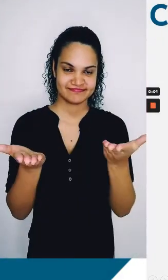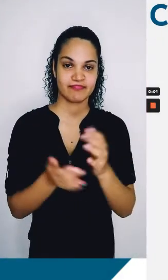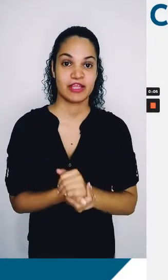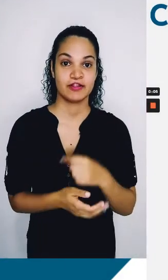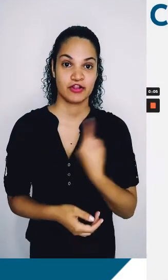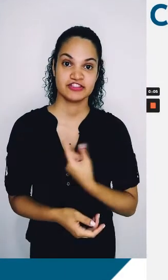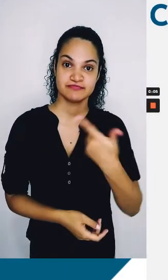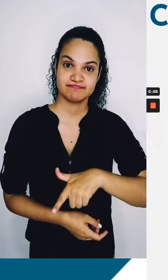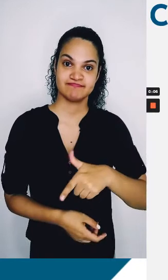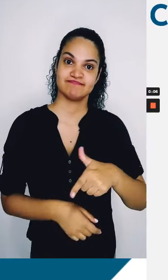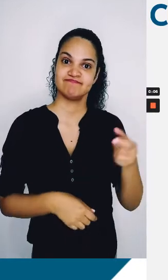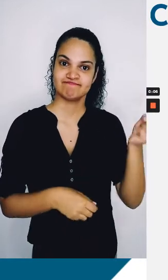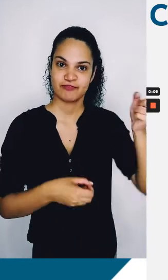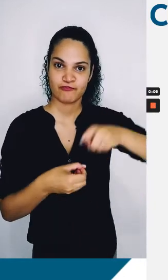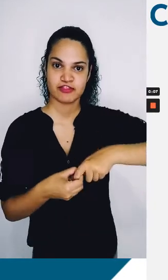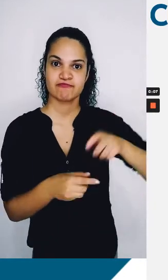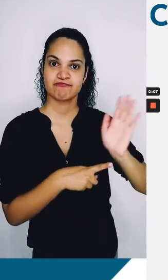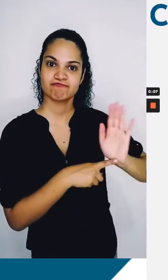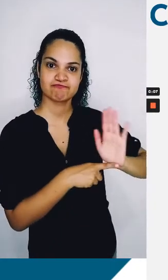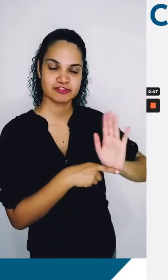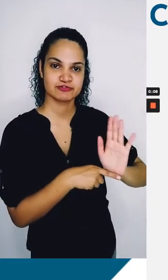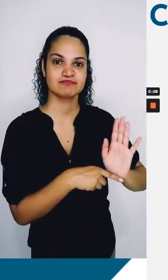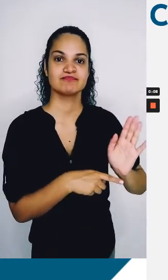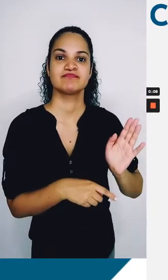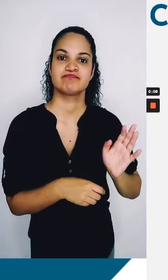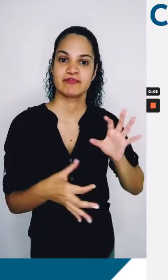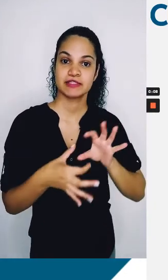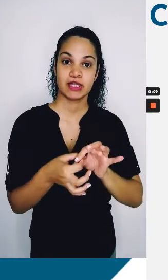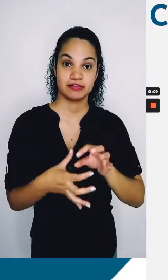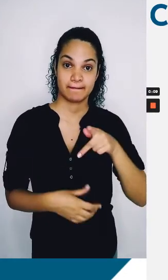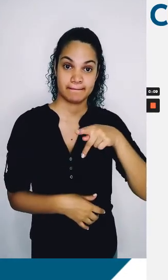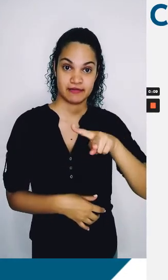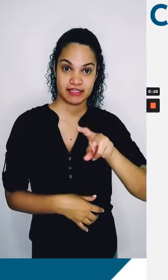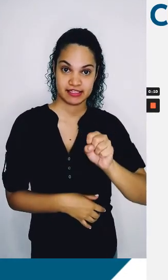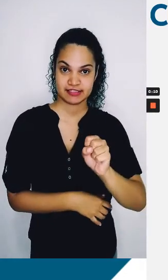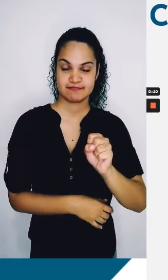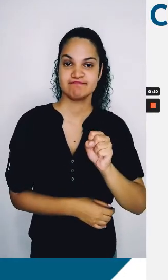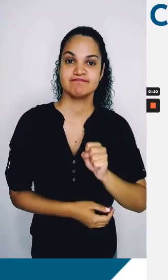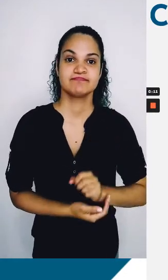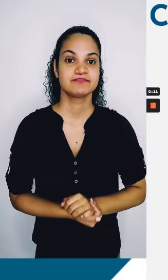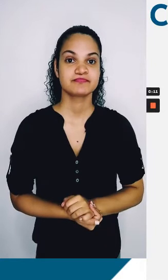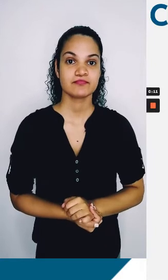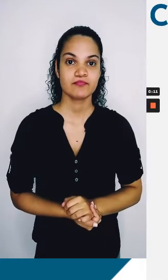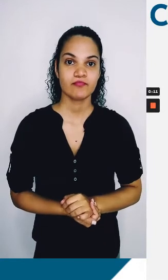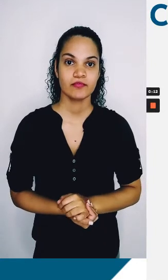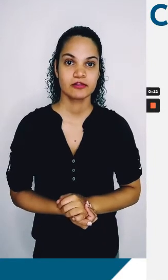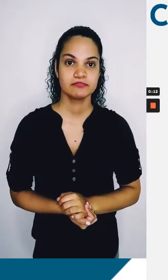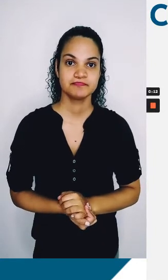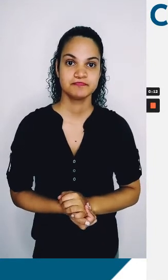Olá para todos. Estamos aqui retornando com os nossos vídeos vinculados ao nosso querido